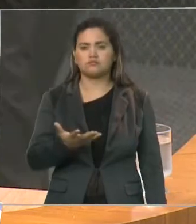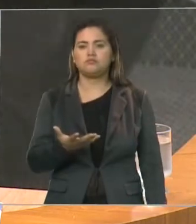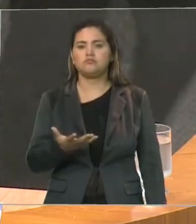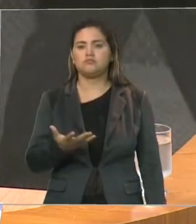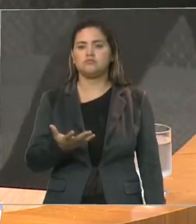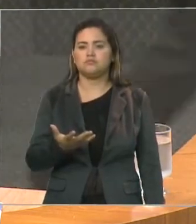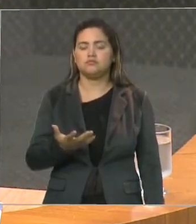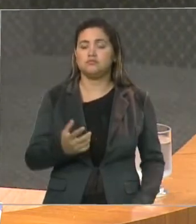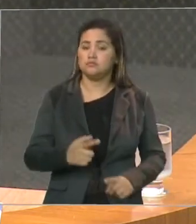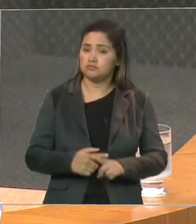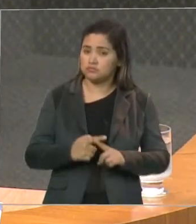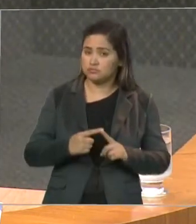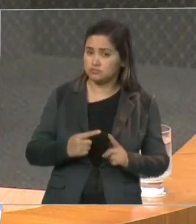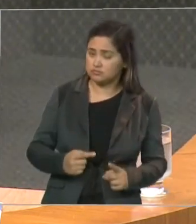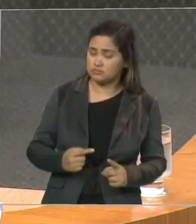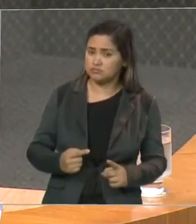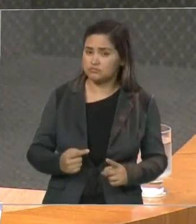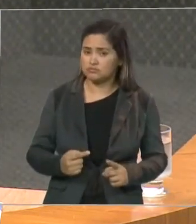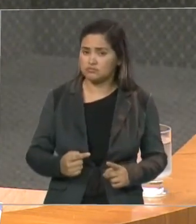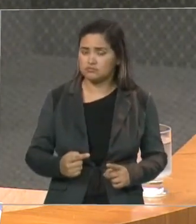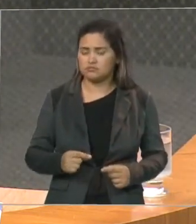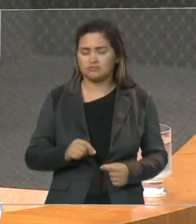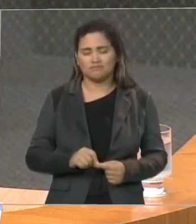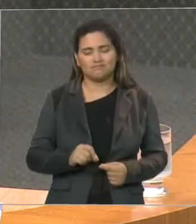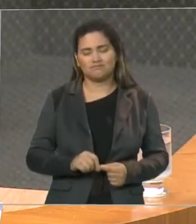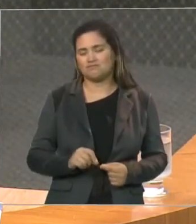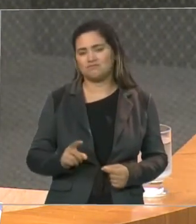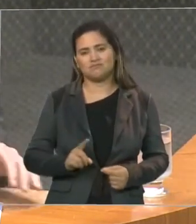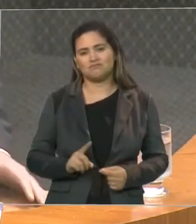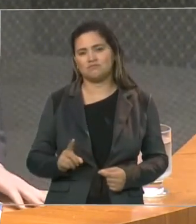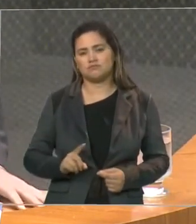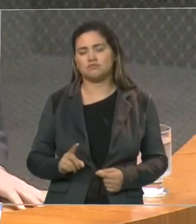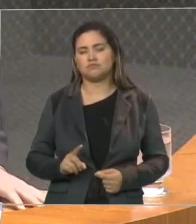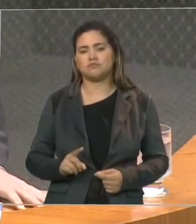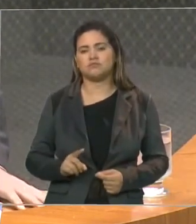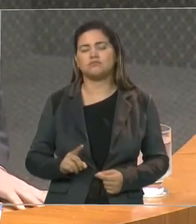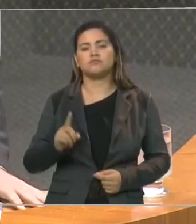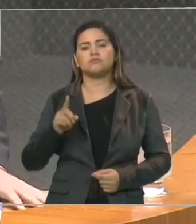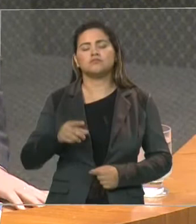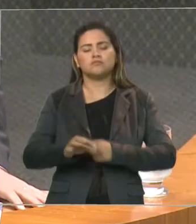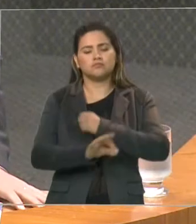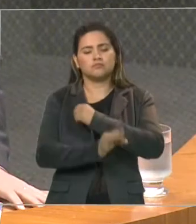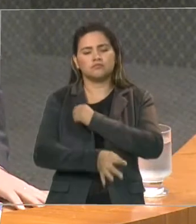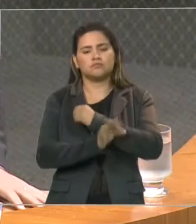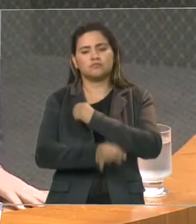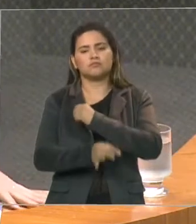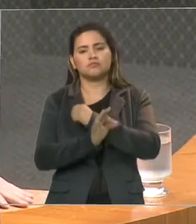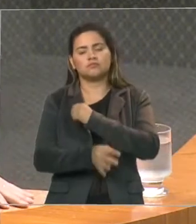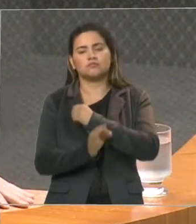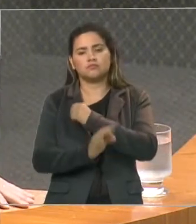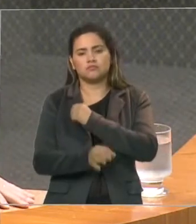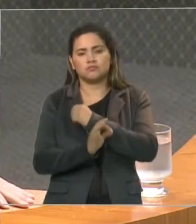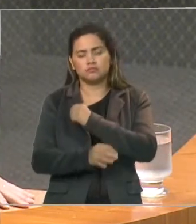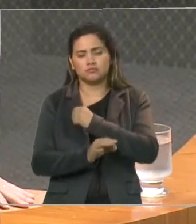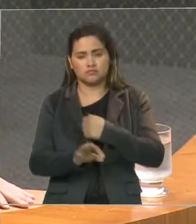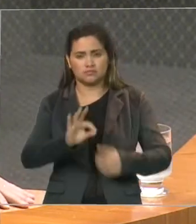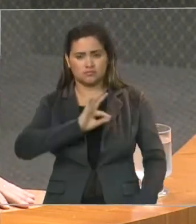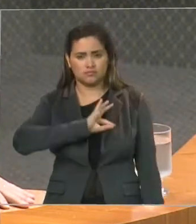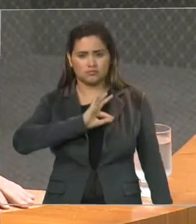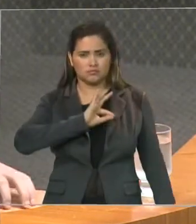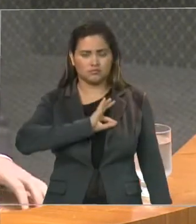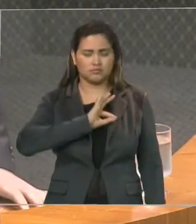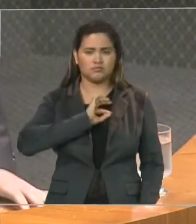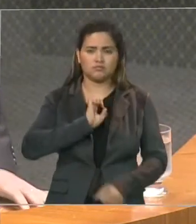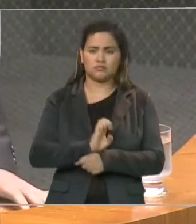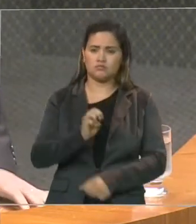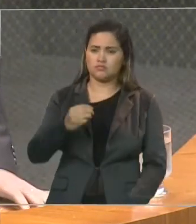não. Estão deixando sangrar oficiais da Polícia Militar do Estado do Maranhão. E essa casa não pode